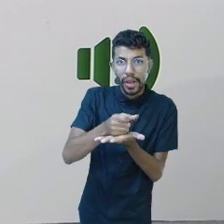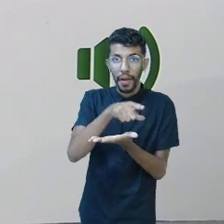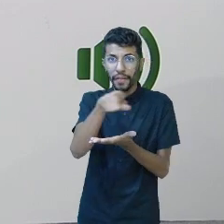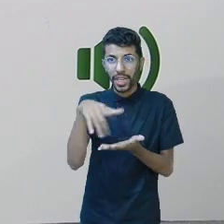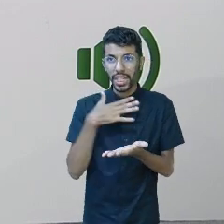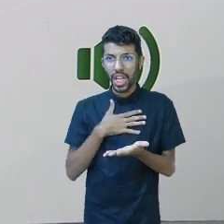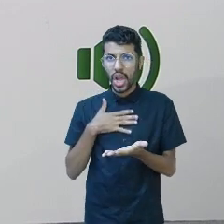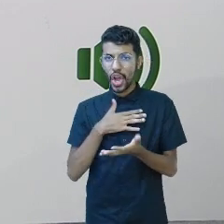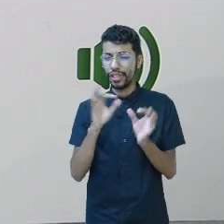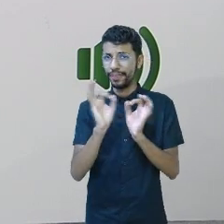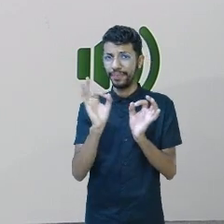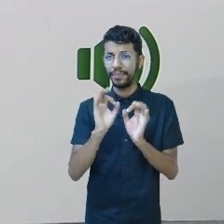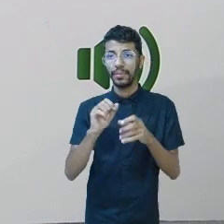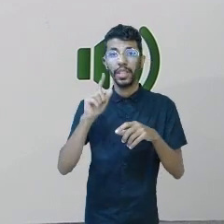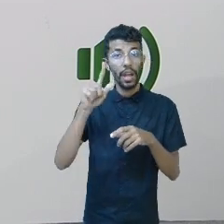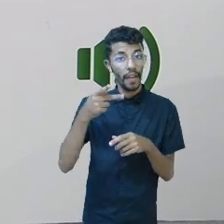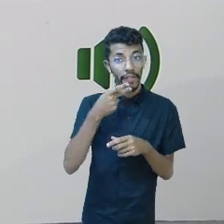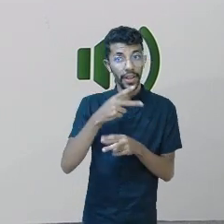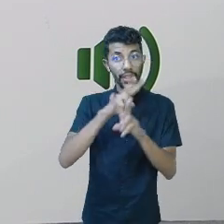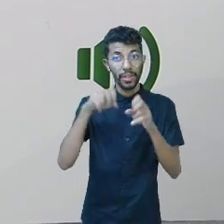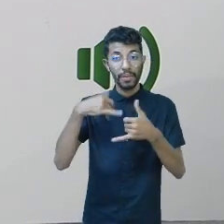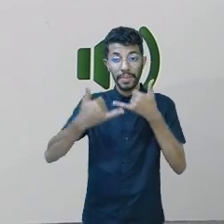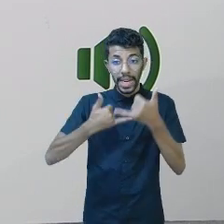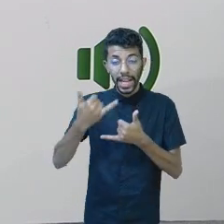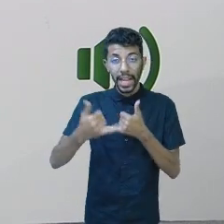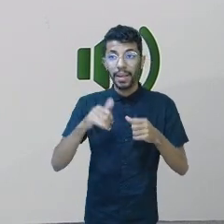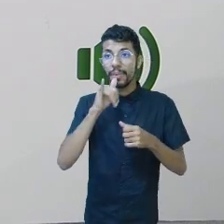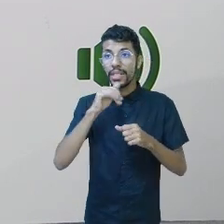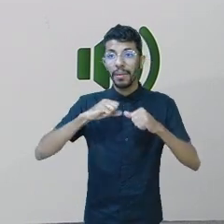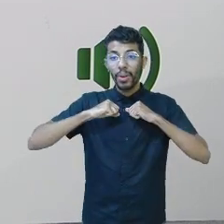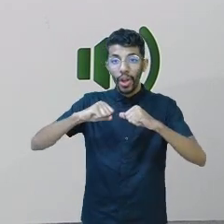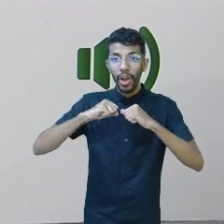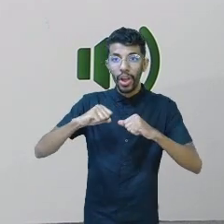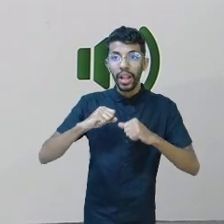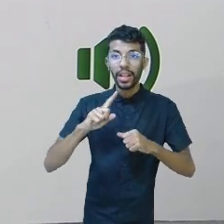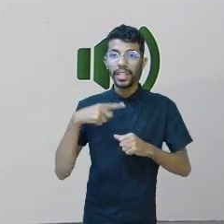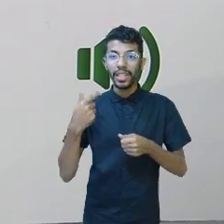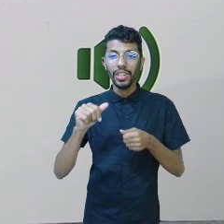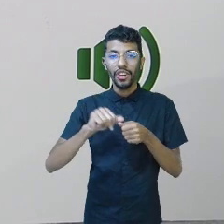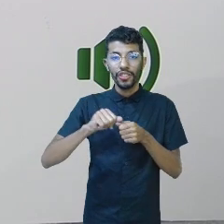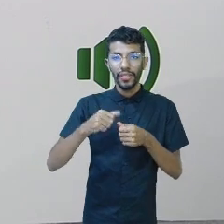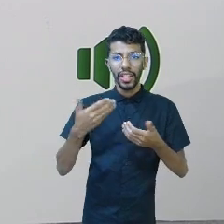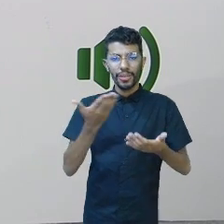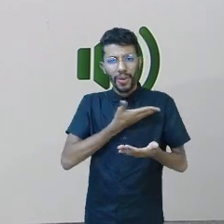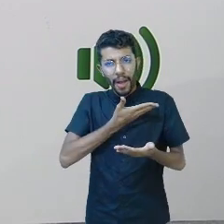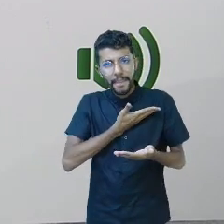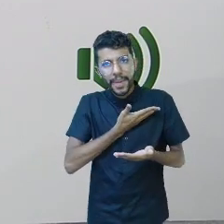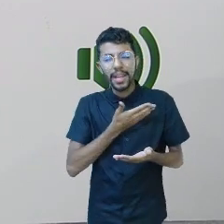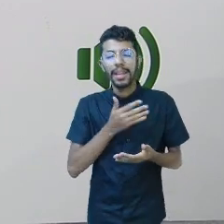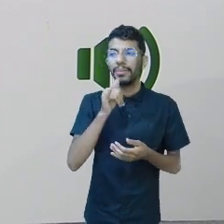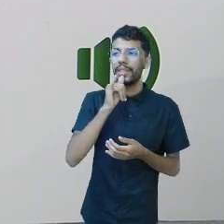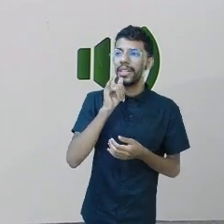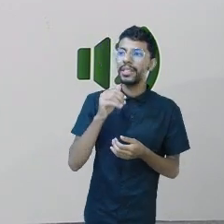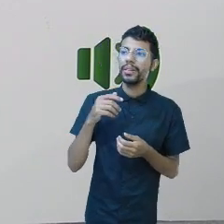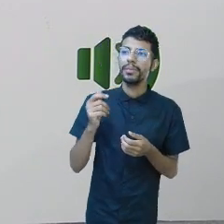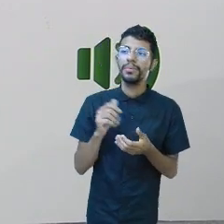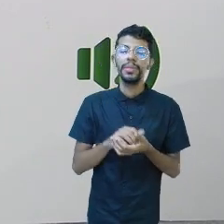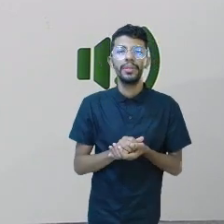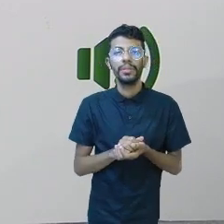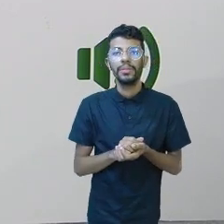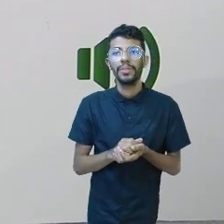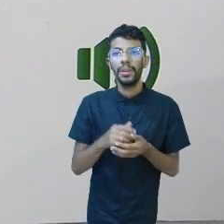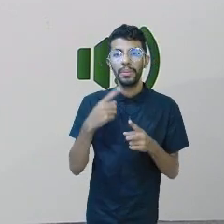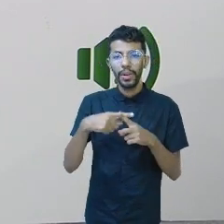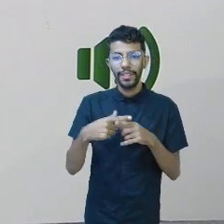estou falando de brincadeira de correr, de brincadeira que a gente faz com os nossos colegas. Porque mesmo que você vai